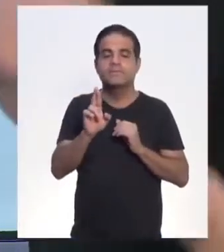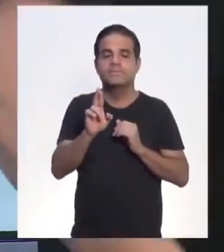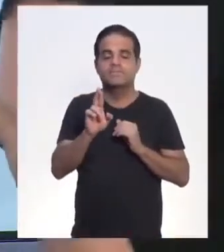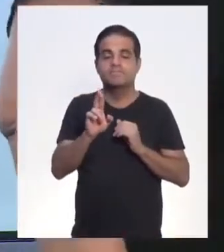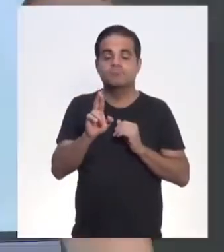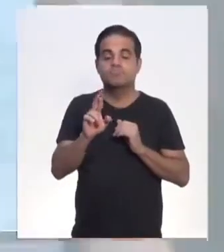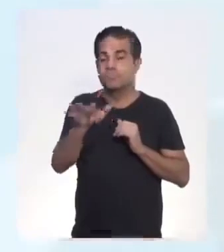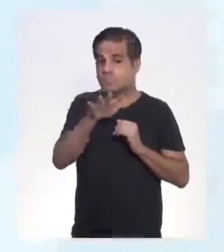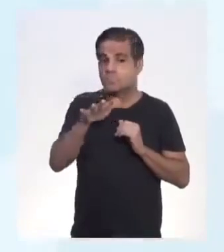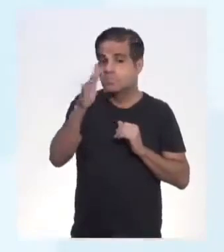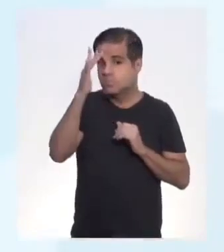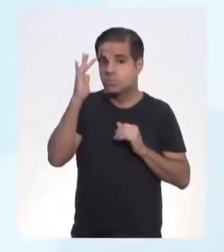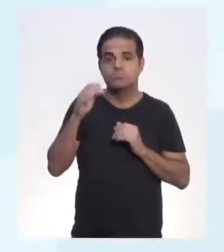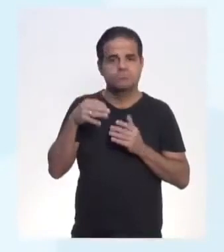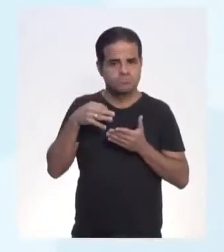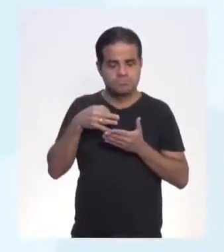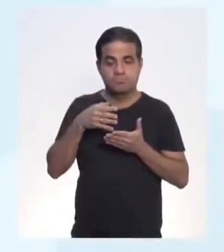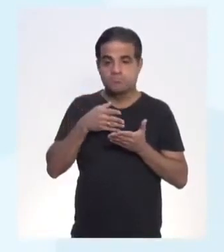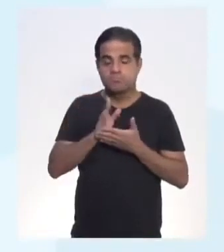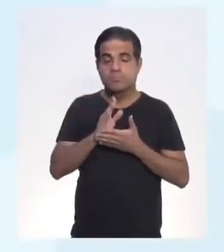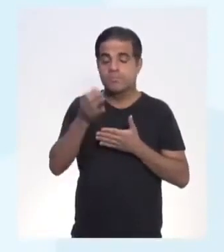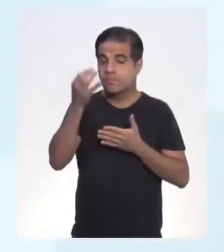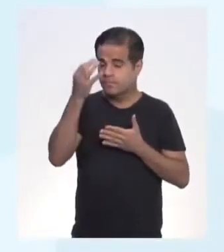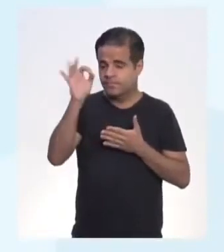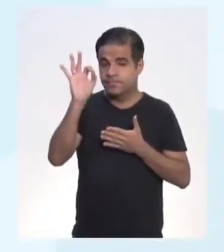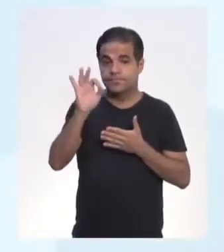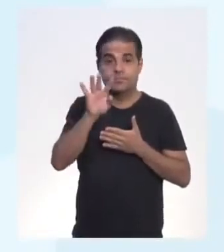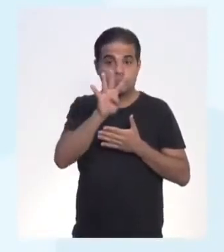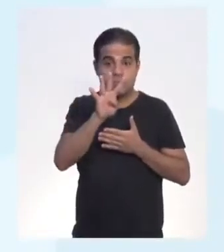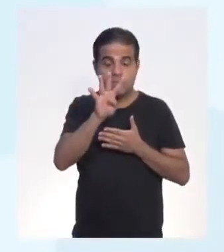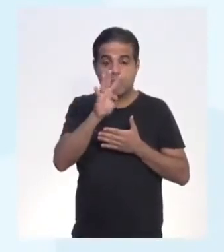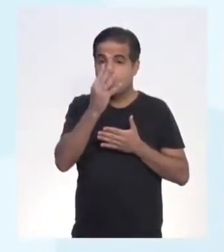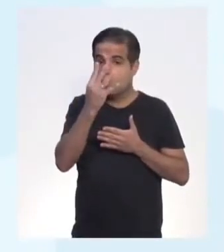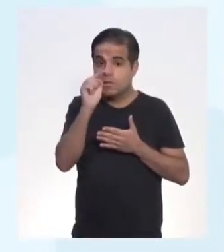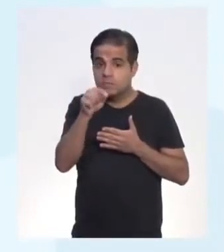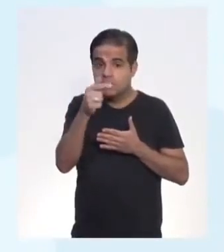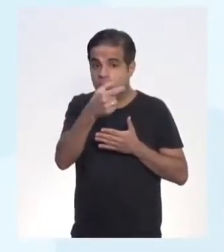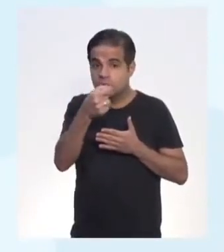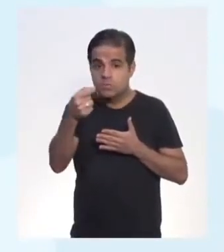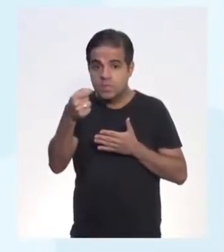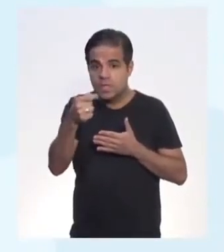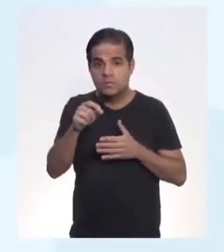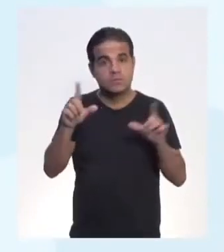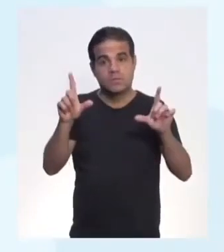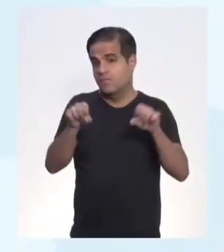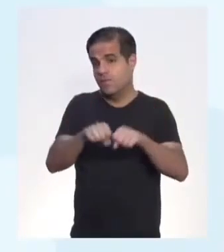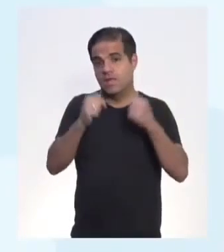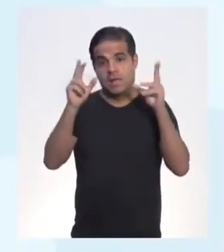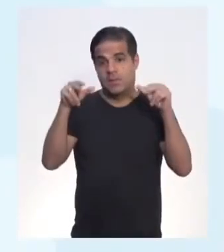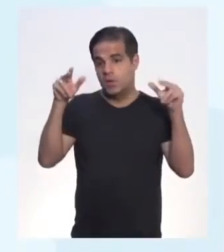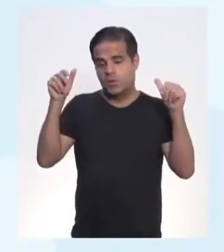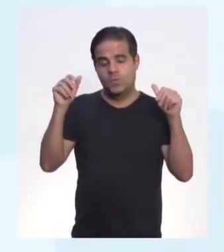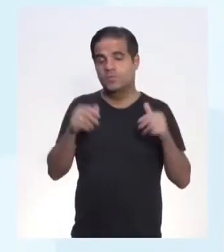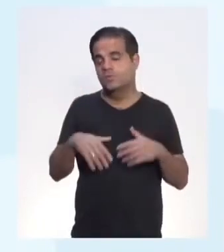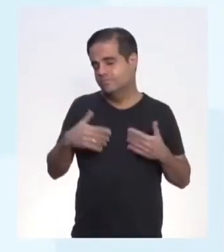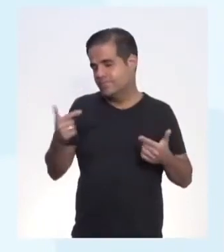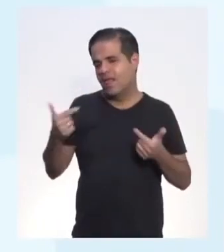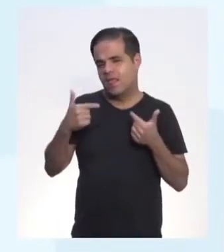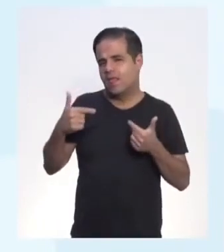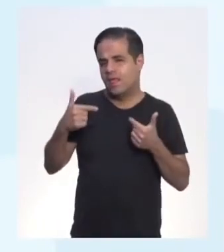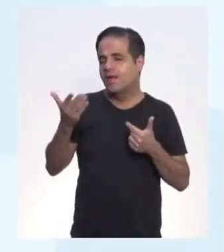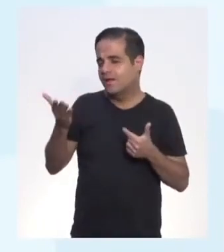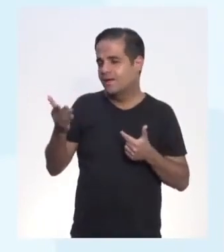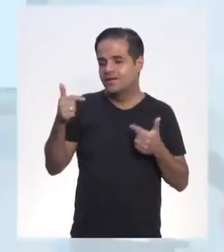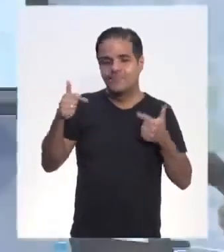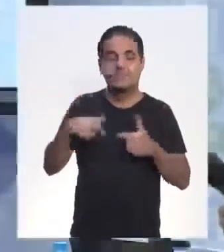então a galera acertou certo jovem 4.200 de graça a TV quebrar nunca mais ele vai ficar me zuando